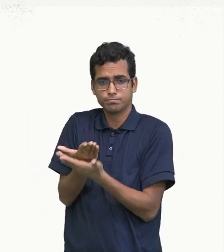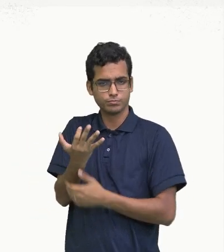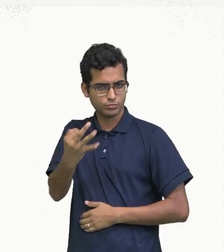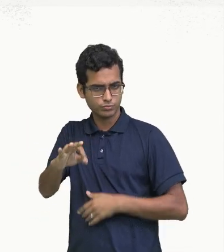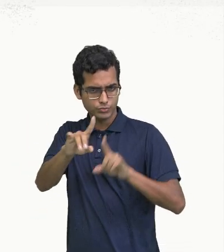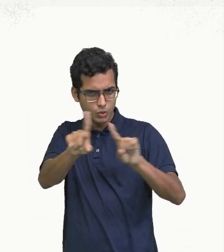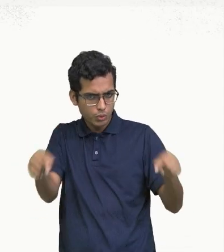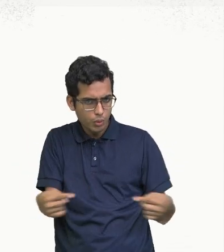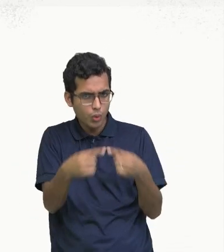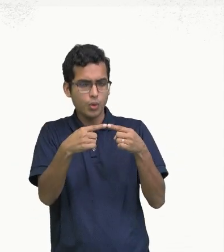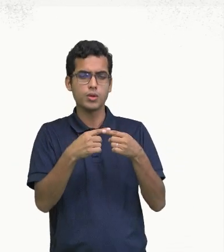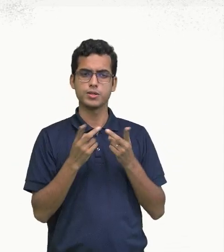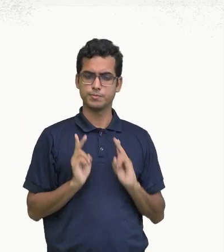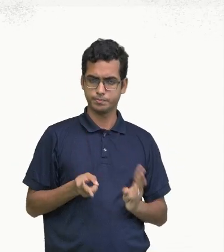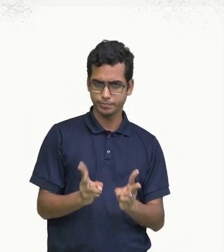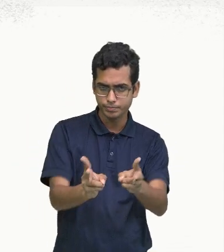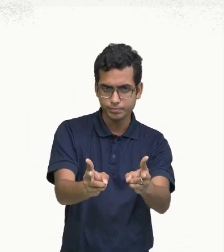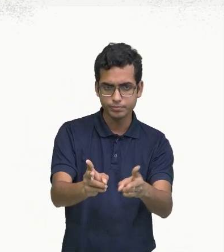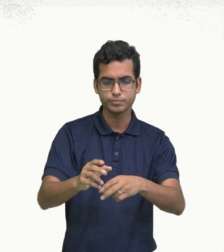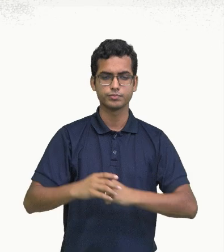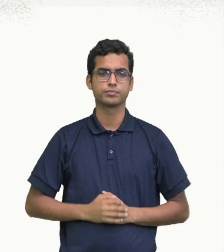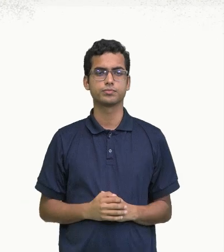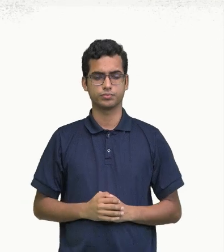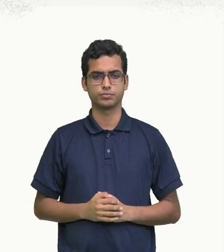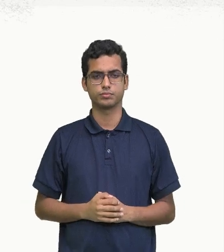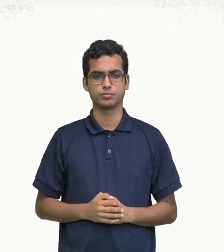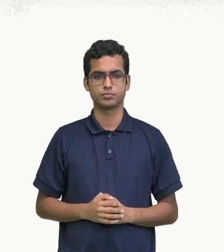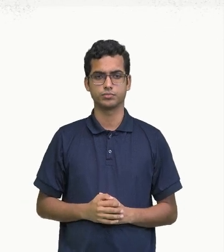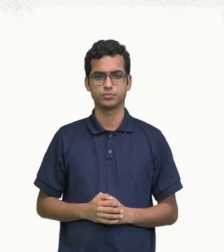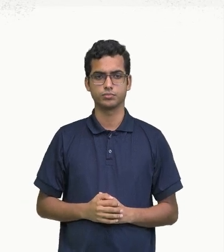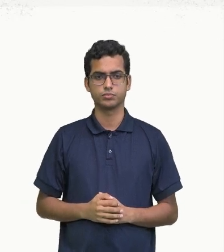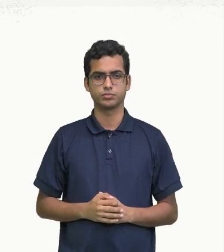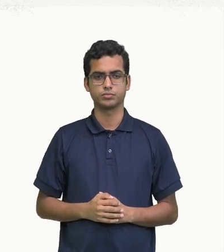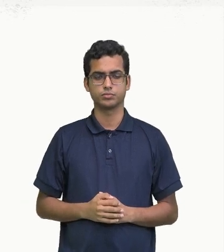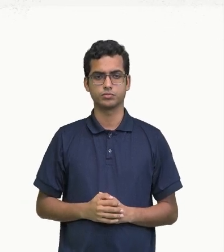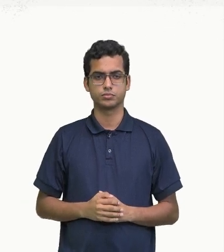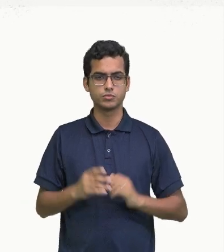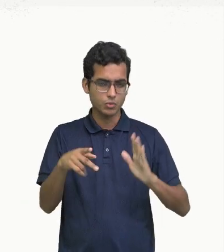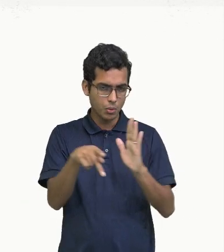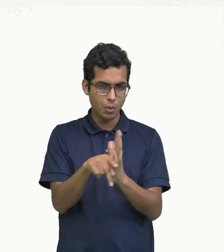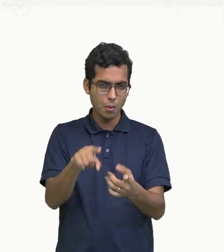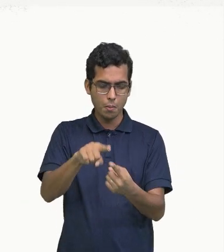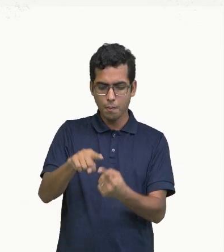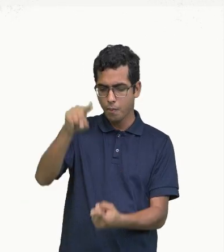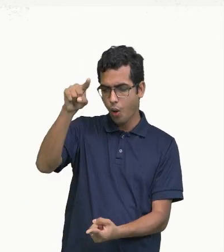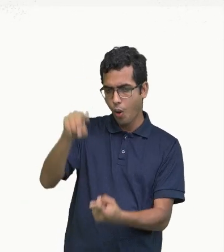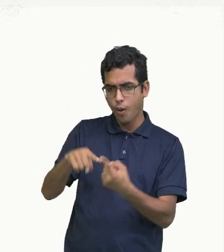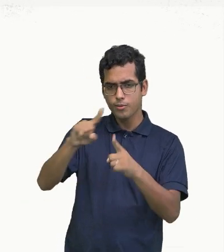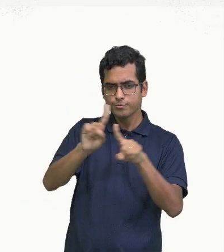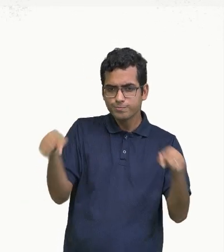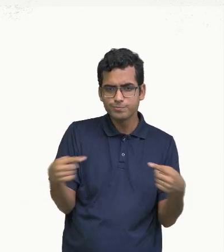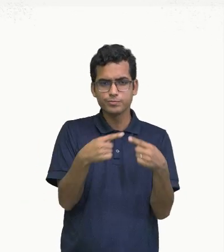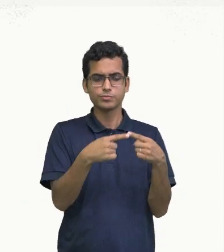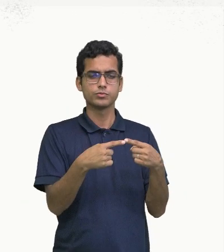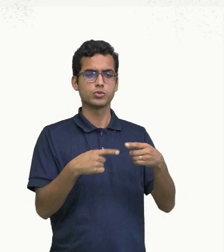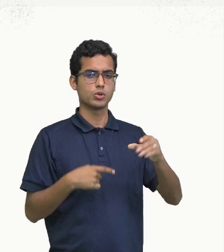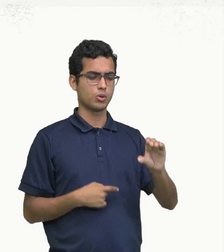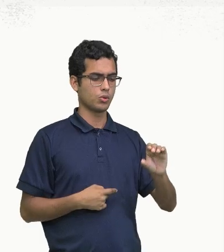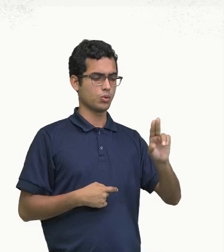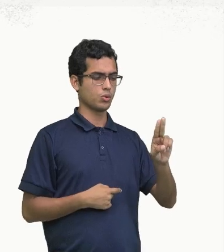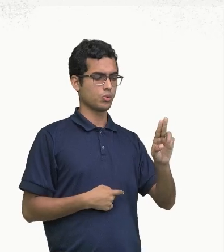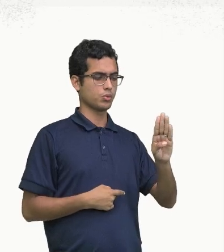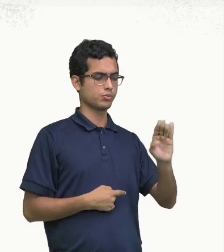unidade de medida vai ser sempre elevada ali ao cubo, porque você está trabalhando com uma figura, com um objeto